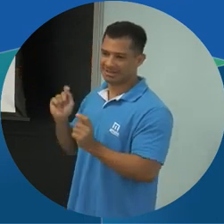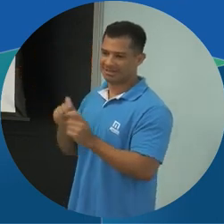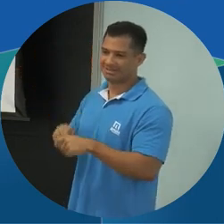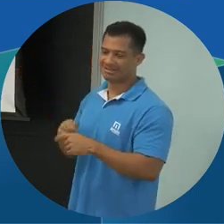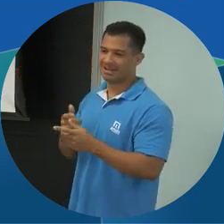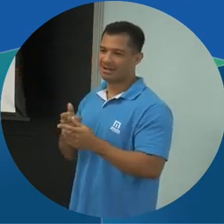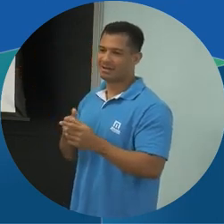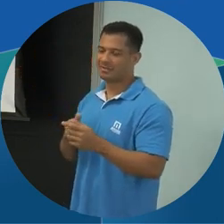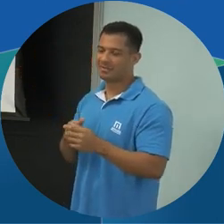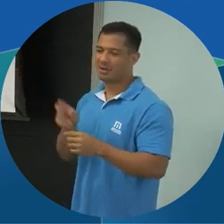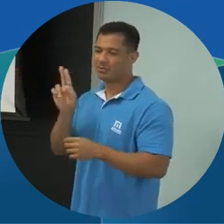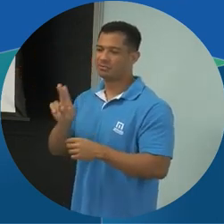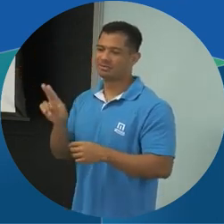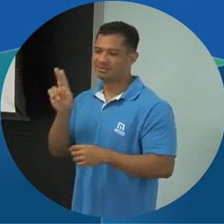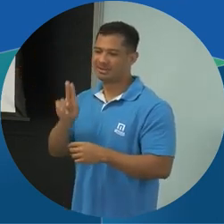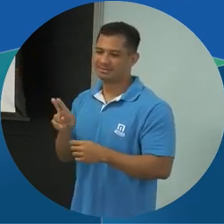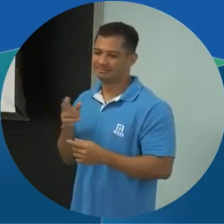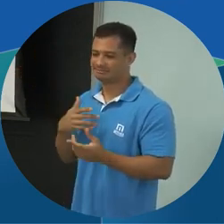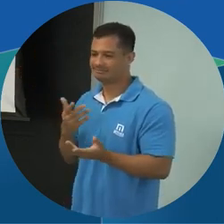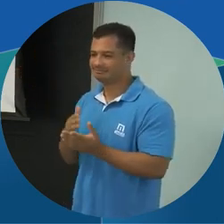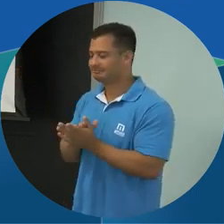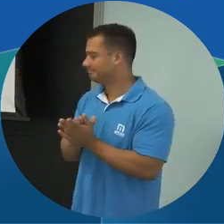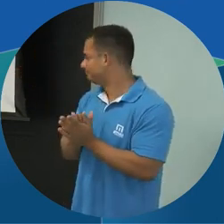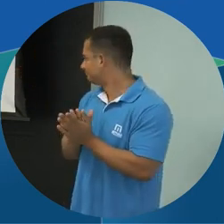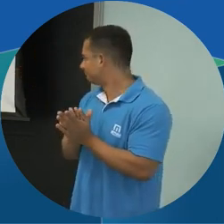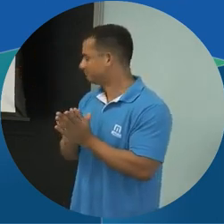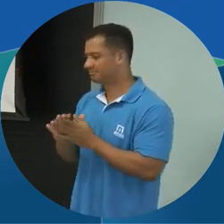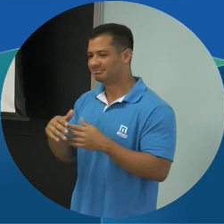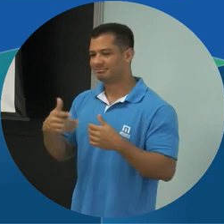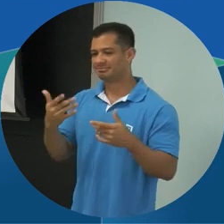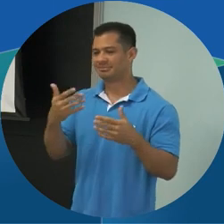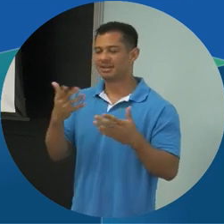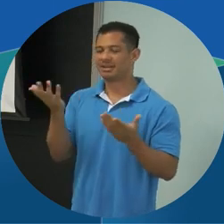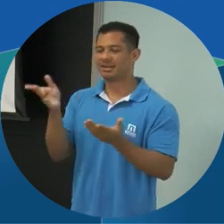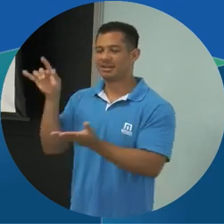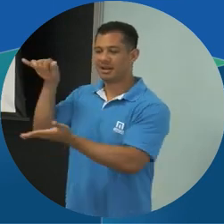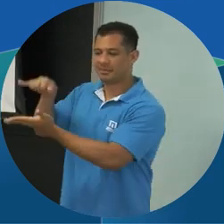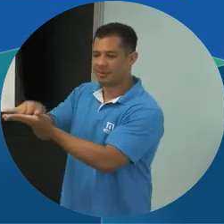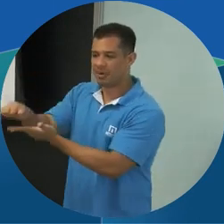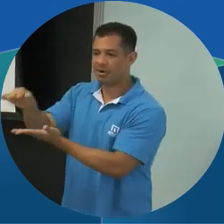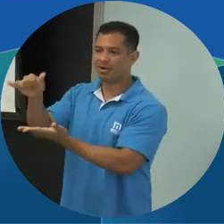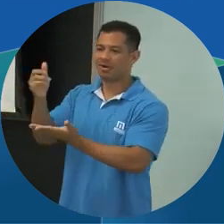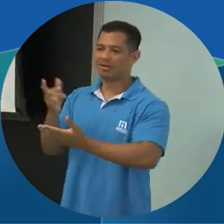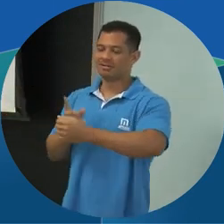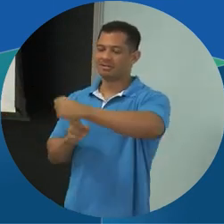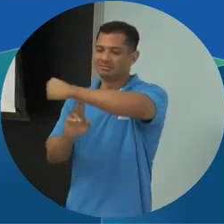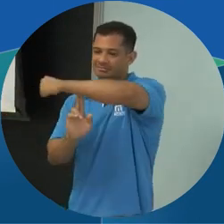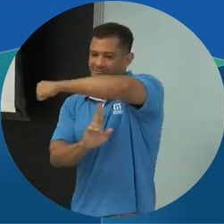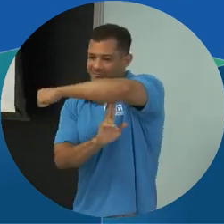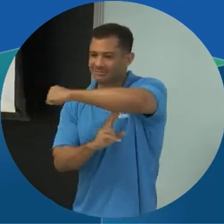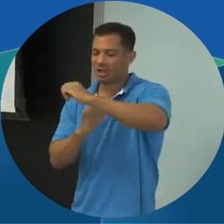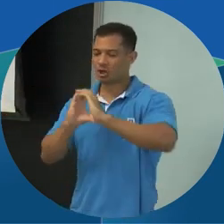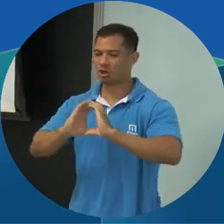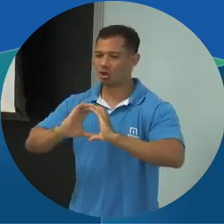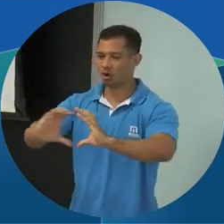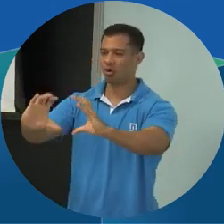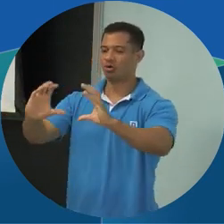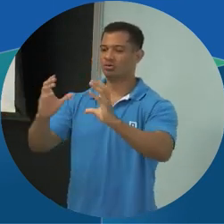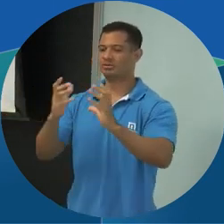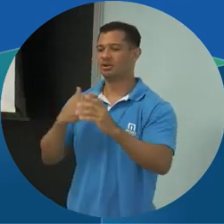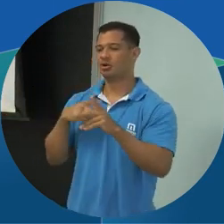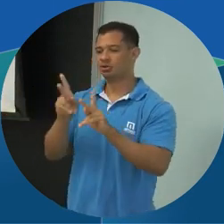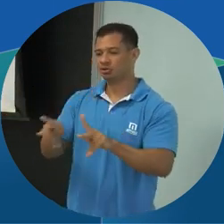de arte urbanas, né? Portos, aeroportos, represas, túneis, shoppings, pontes.